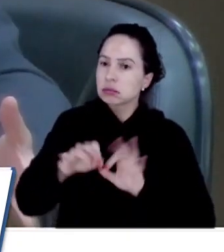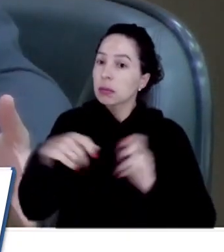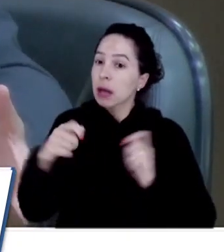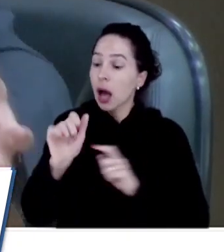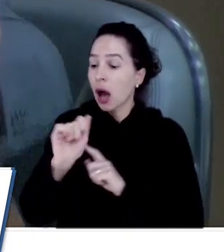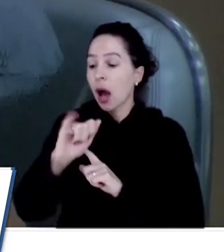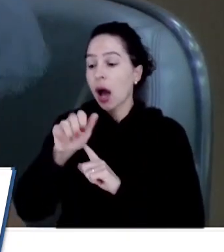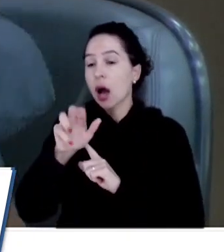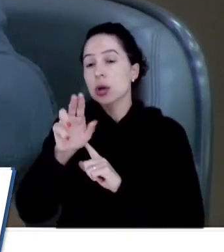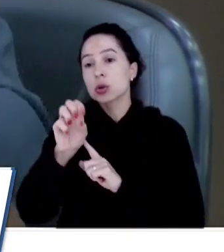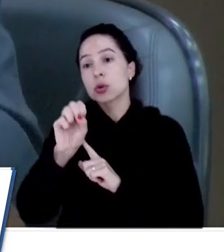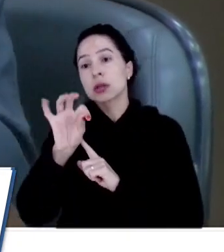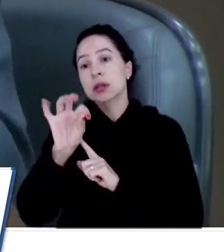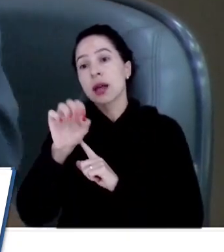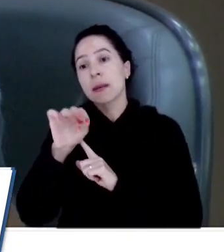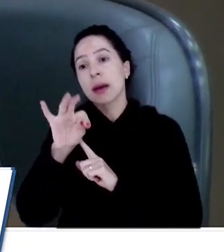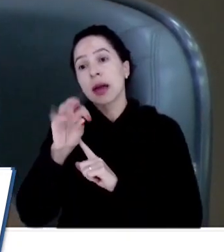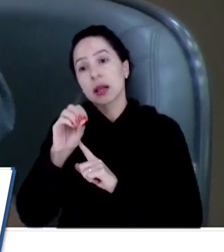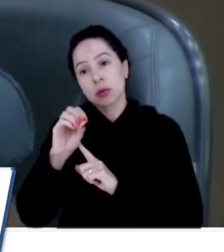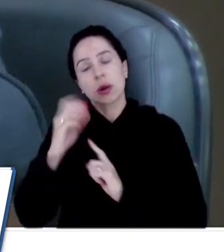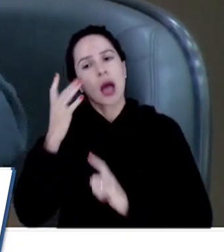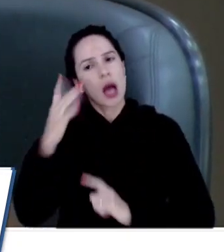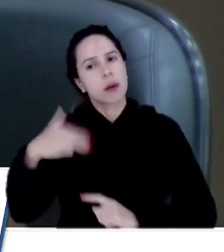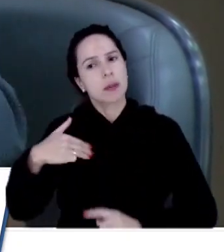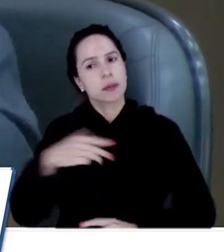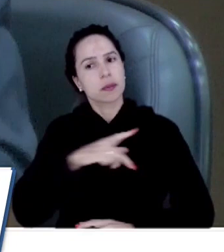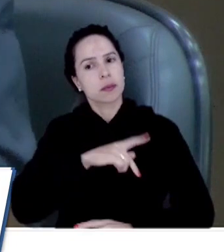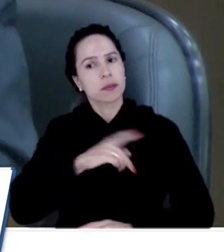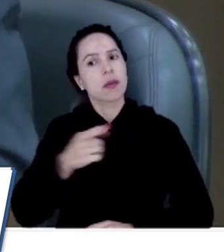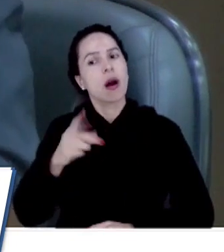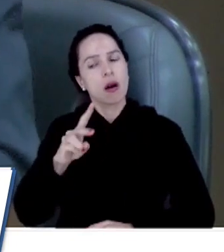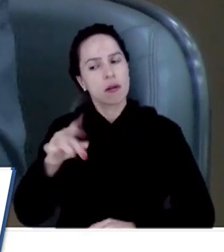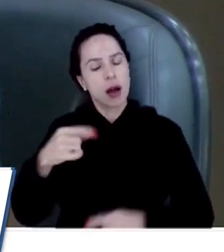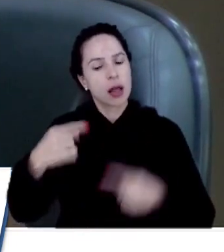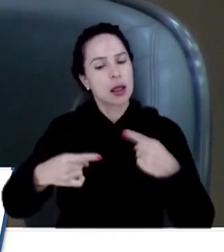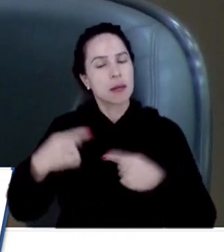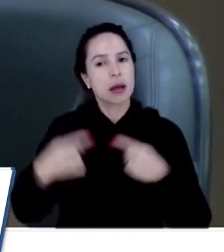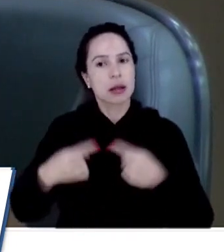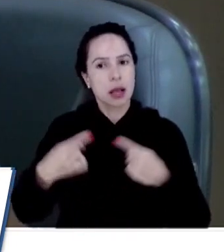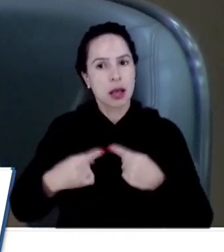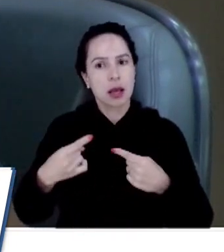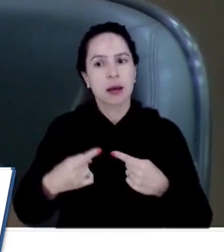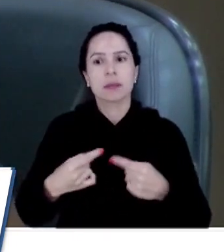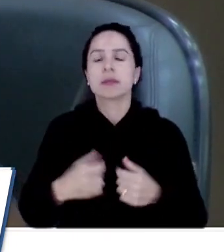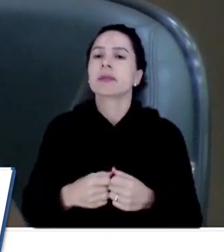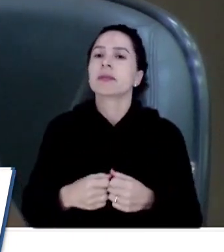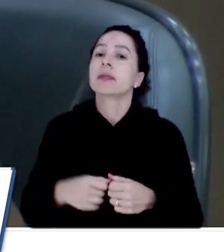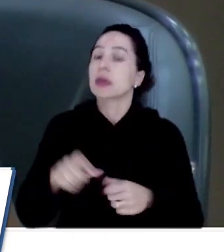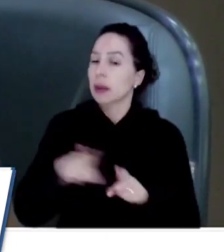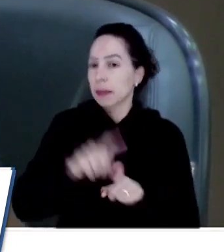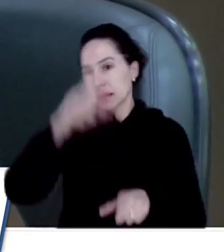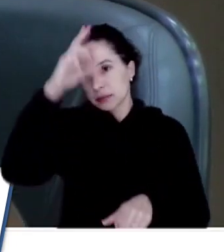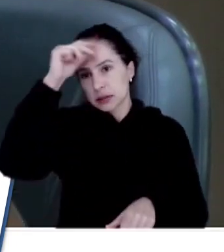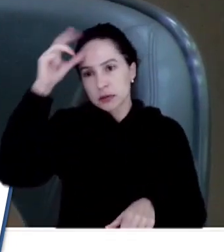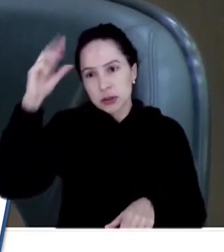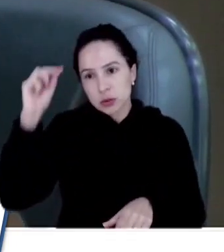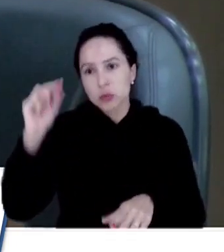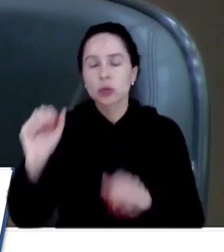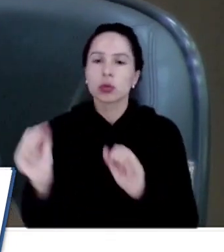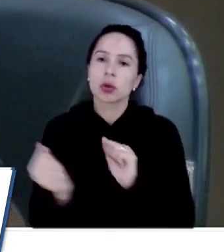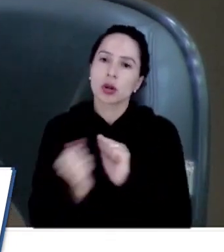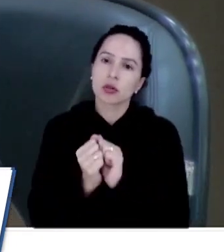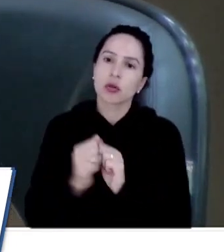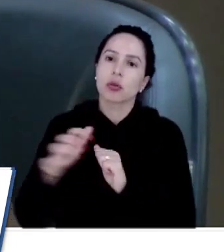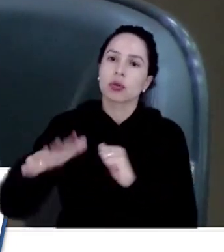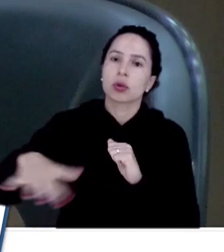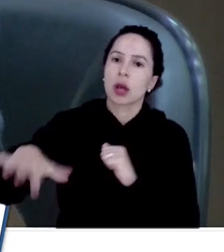necessários, e acho que o Ministério Público tem que estar disposto a fazer esse debate, e a Prefeitura, através das